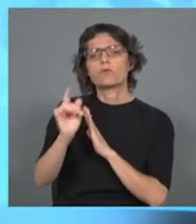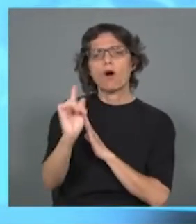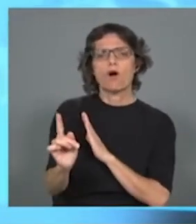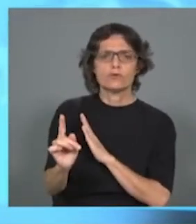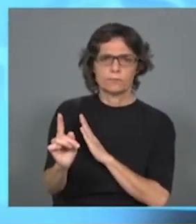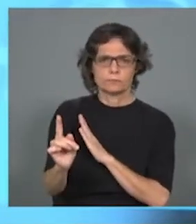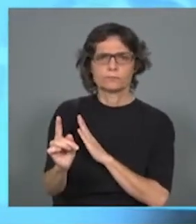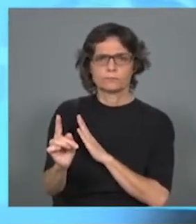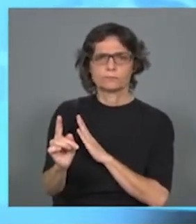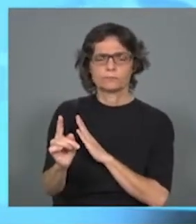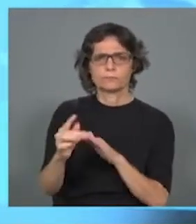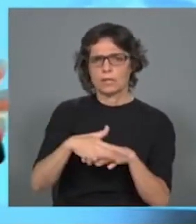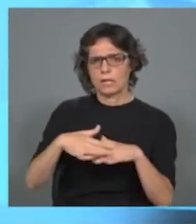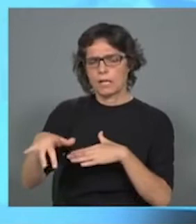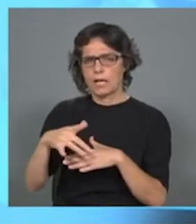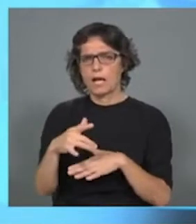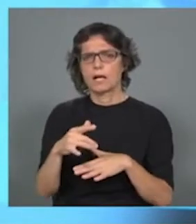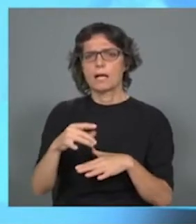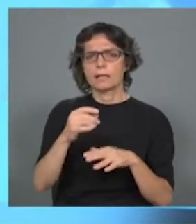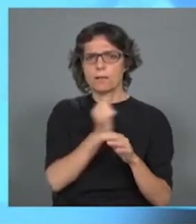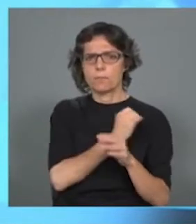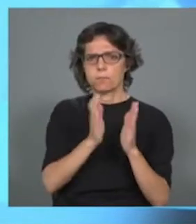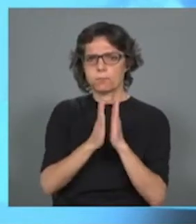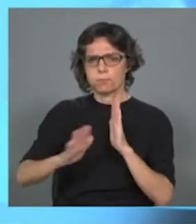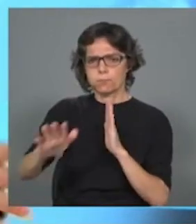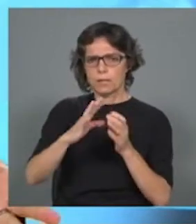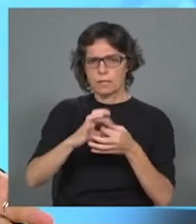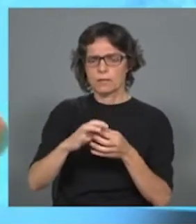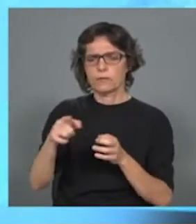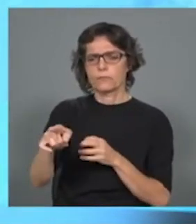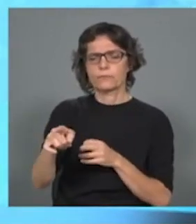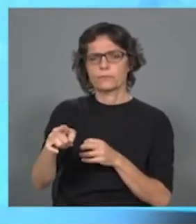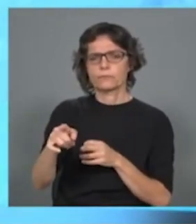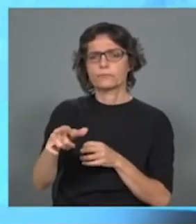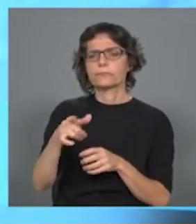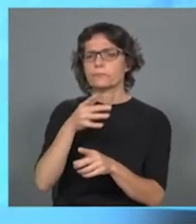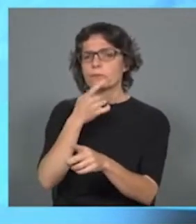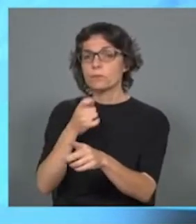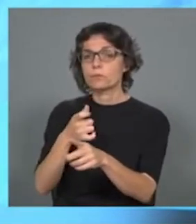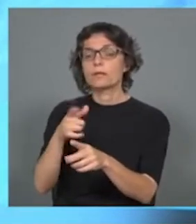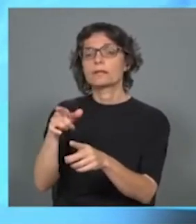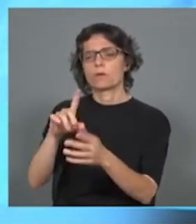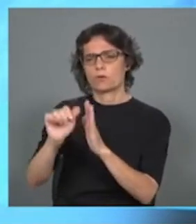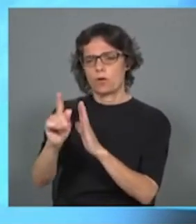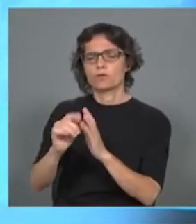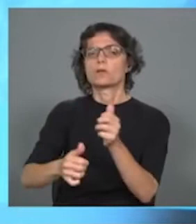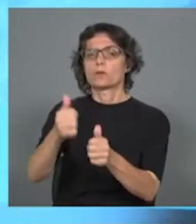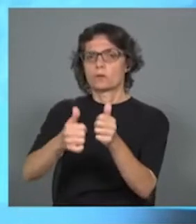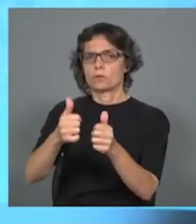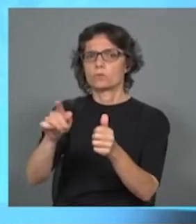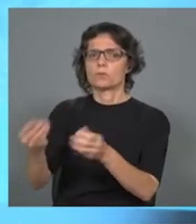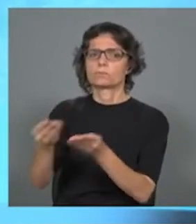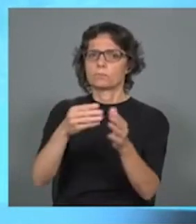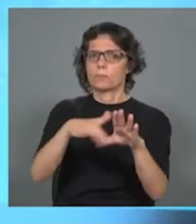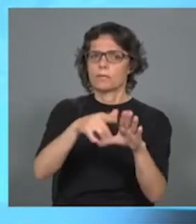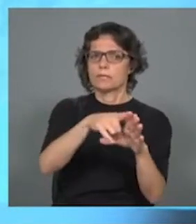do que as próprias dioceses, não é? Mas a ideia é que haja candidatura para ser financiado por esta